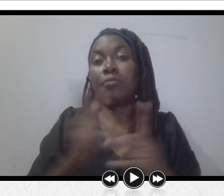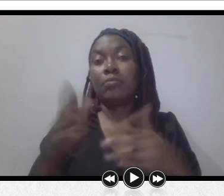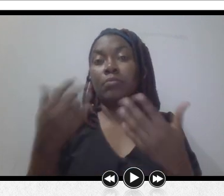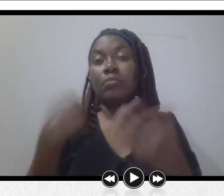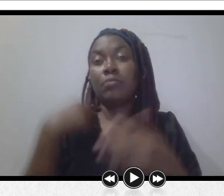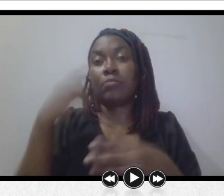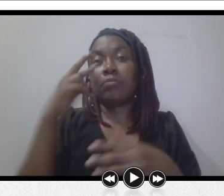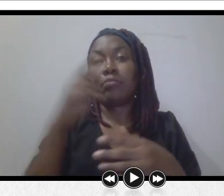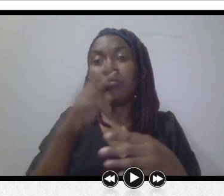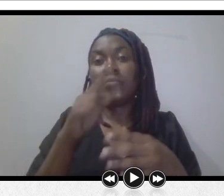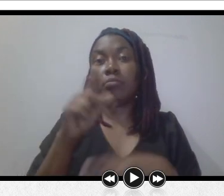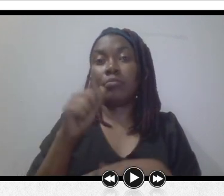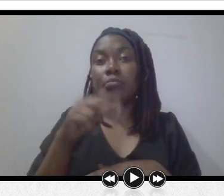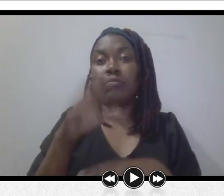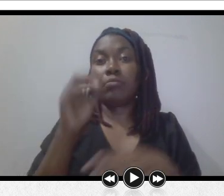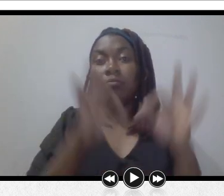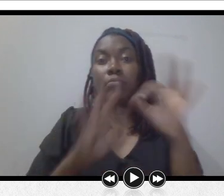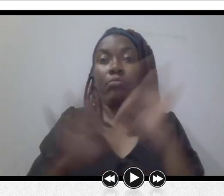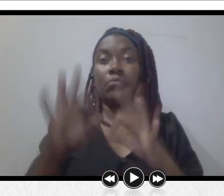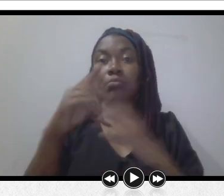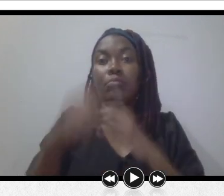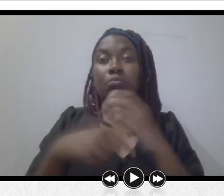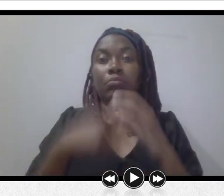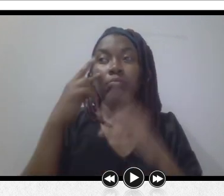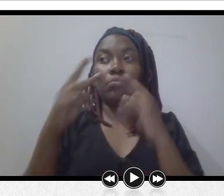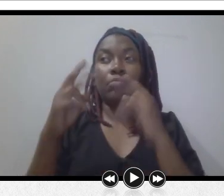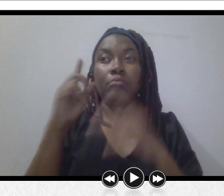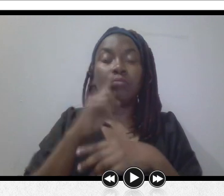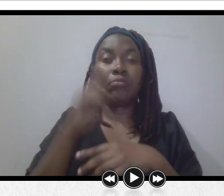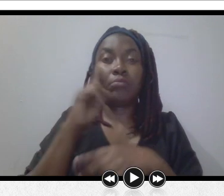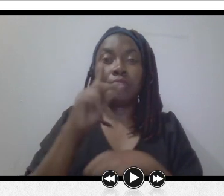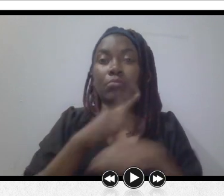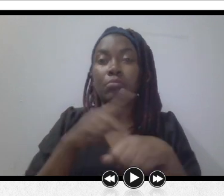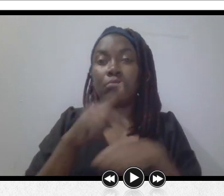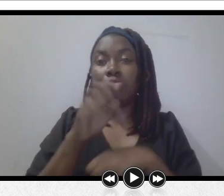para o plano internacional. Quando olhamos para os Estados Unidos e olhamos países